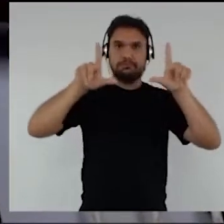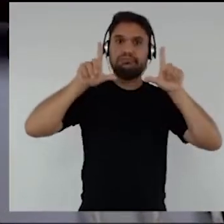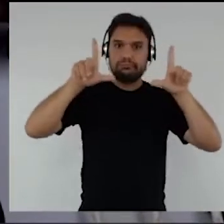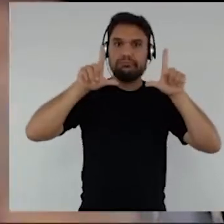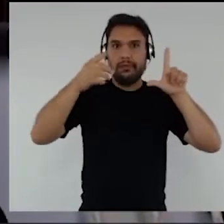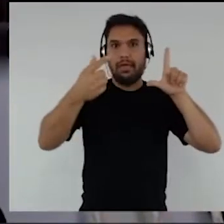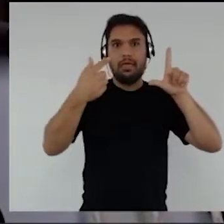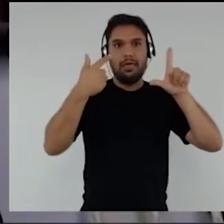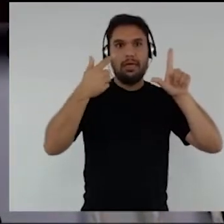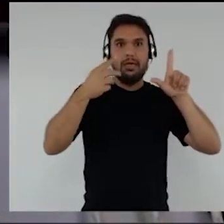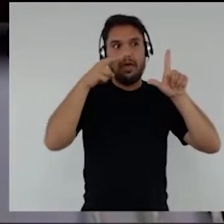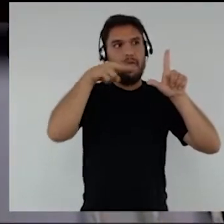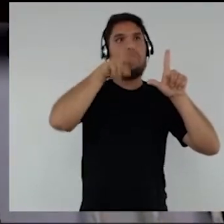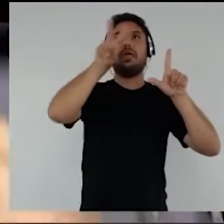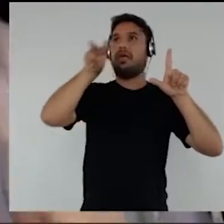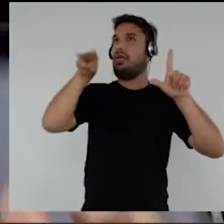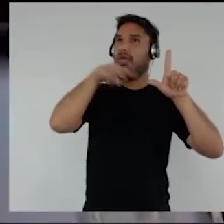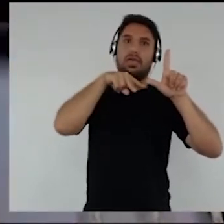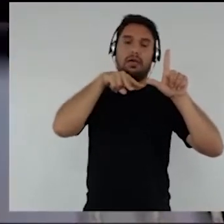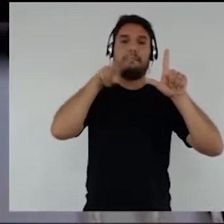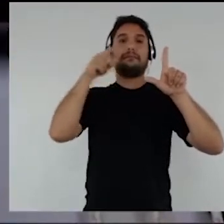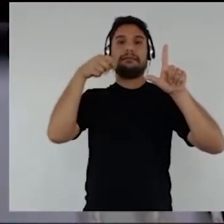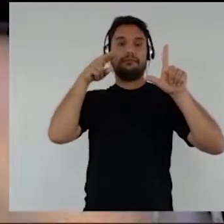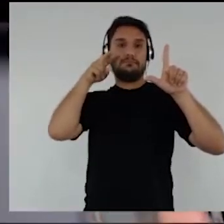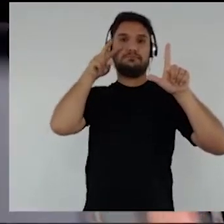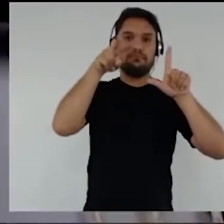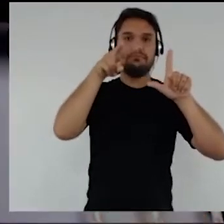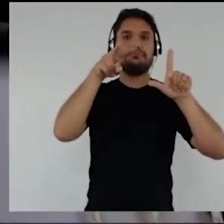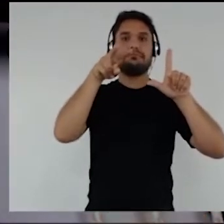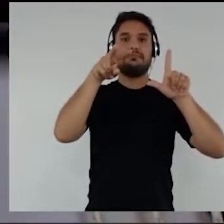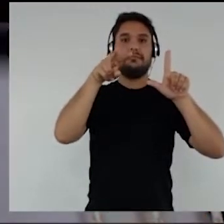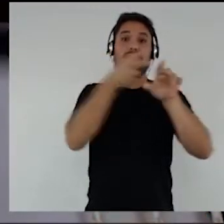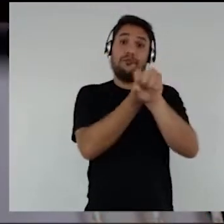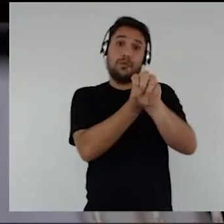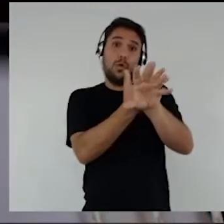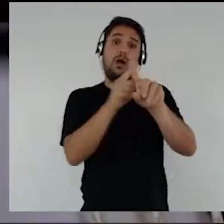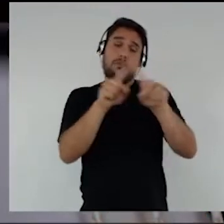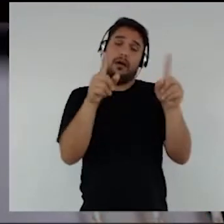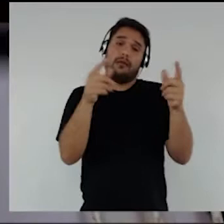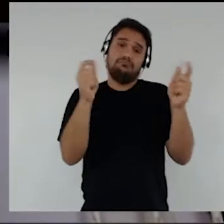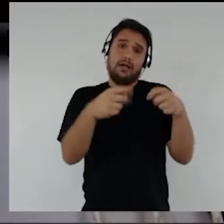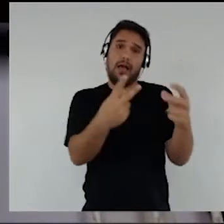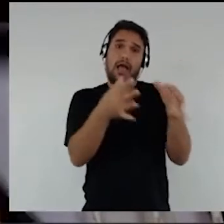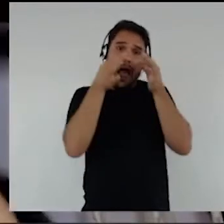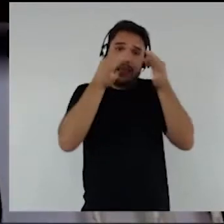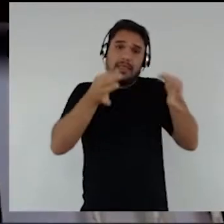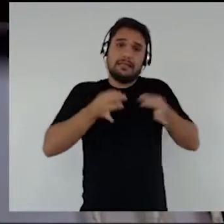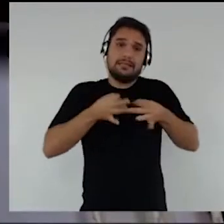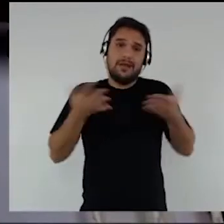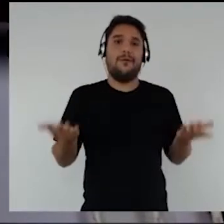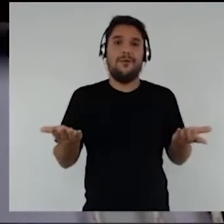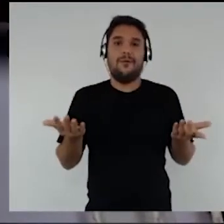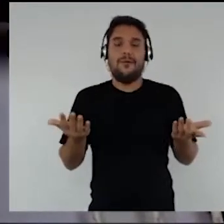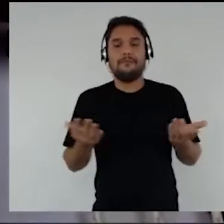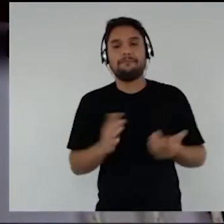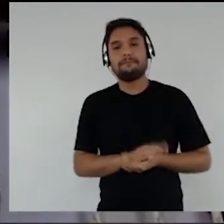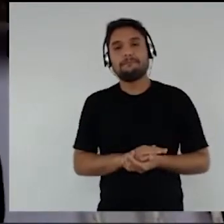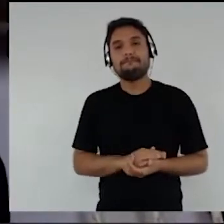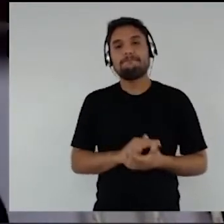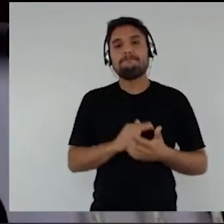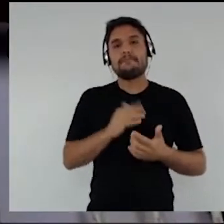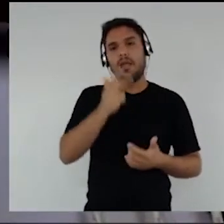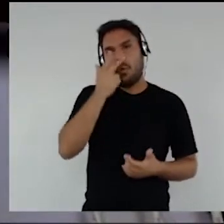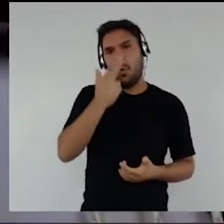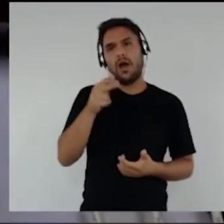na tela, não tem como, né? Então a pessoa está olhando no seu olho, mesmo que virtualmente. E acho que isso é a